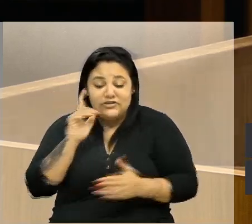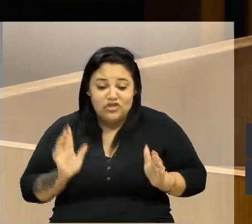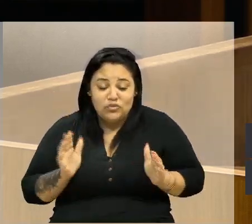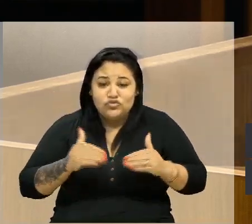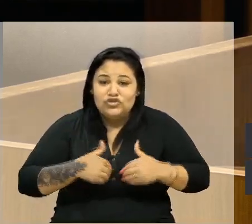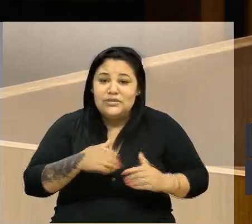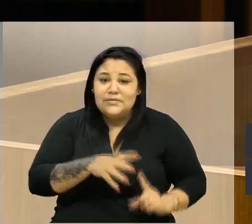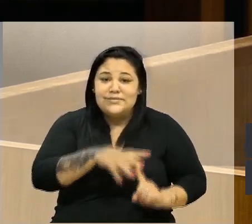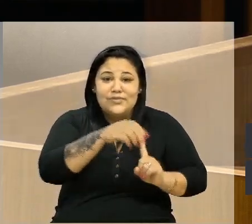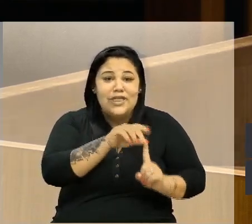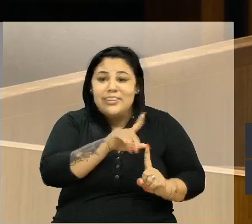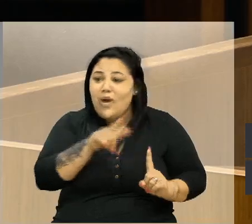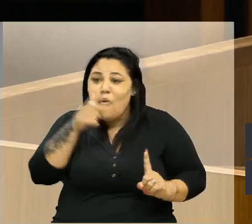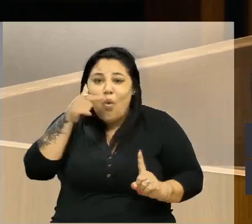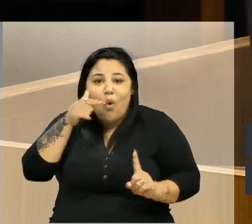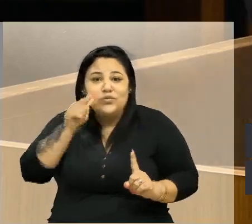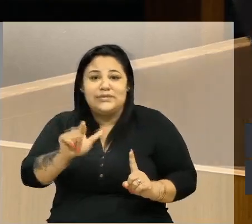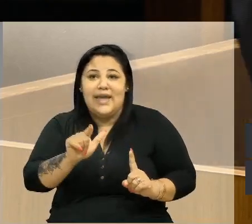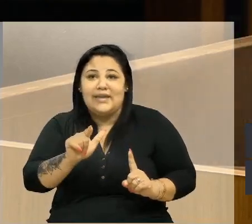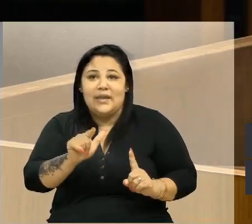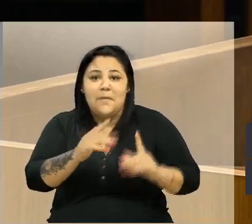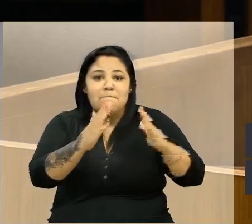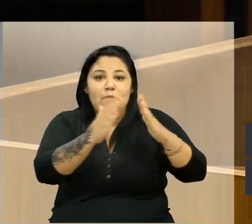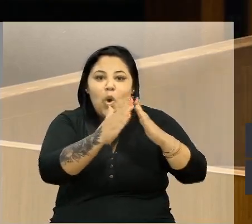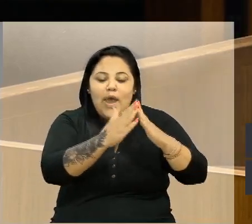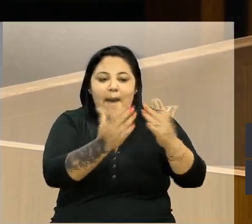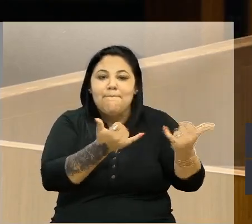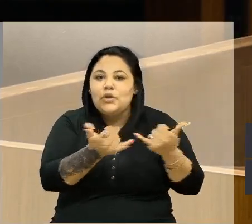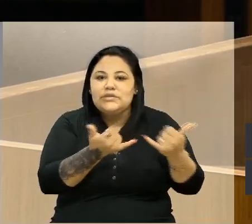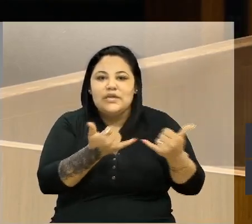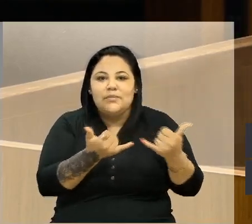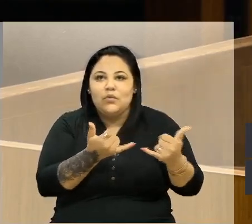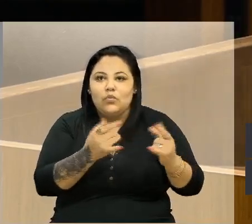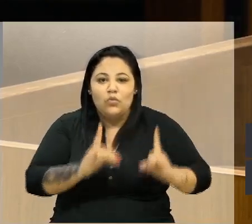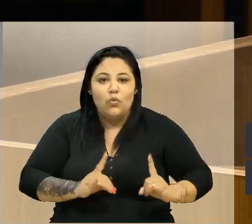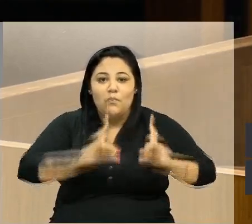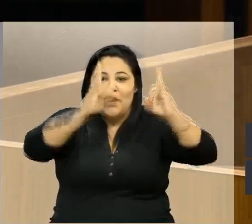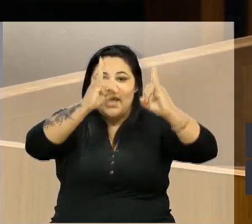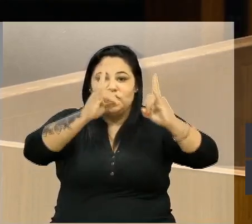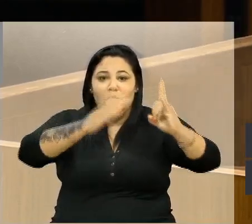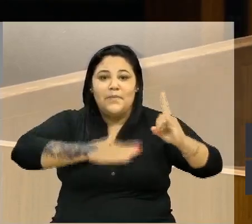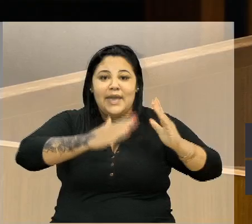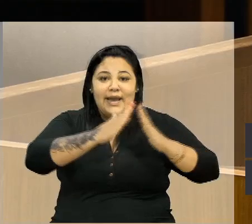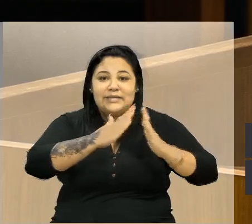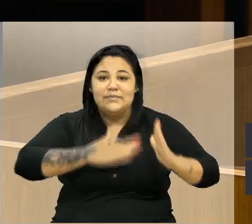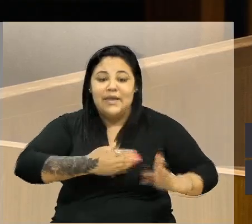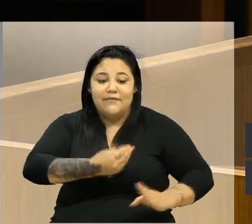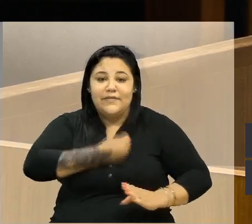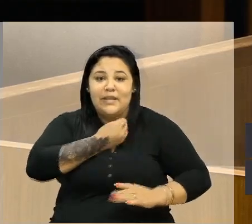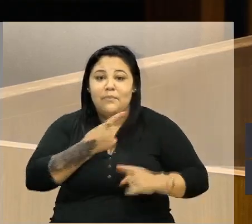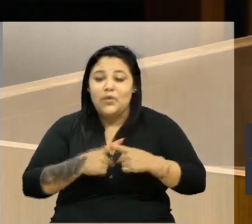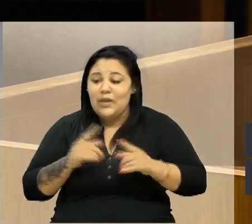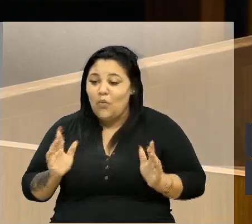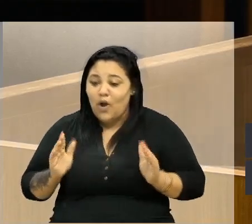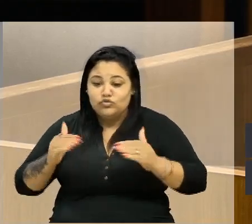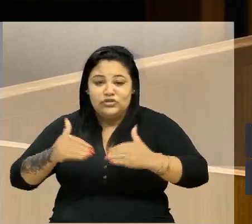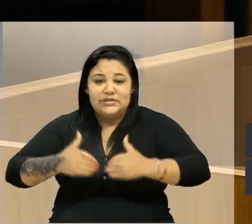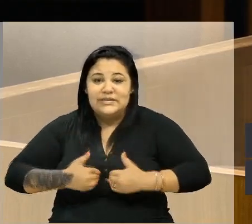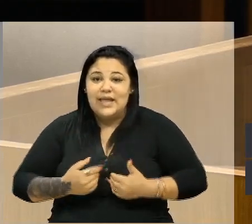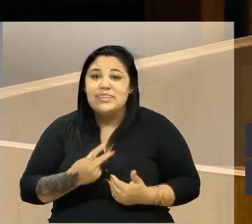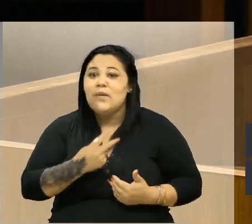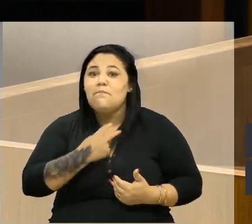e que não conseguem morar, por exemplo, num prédio do Minha Casa Minha Vida, porque um autista não